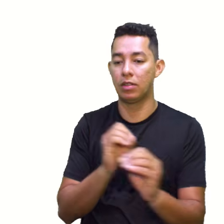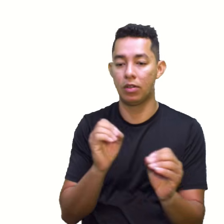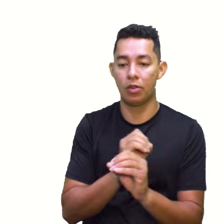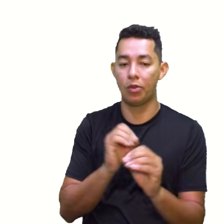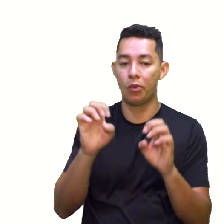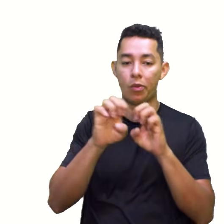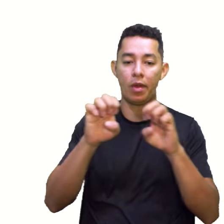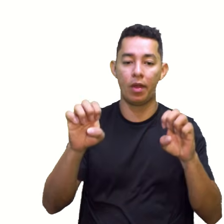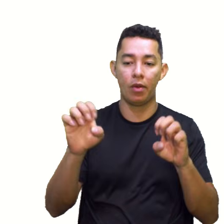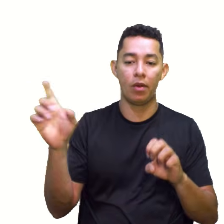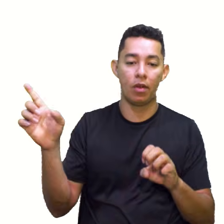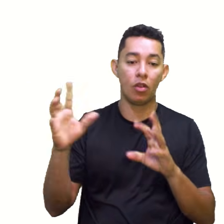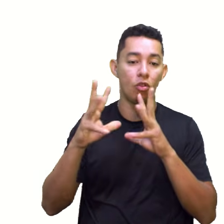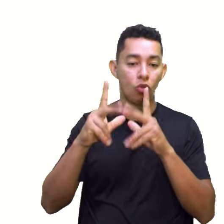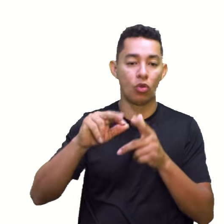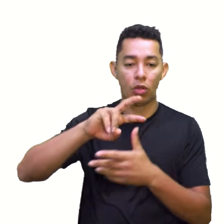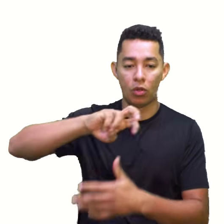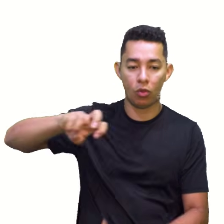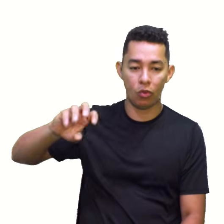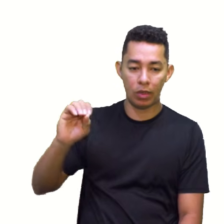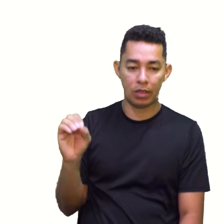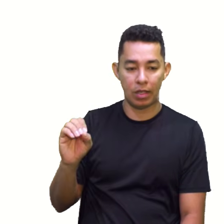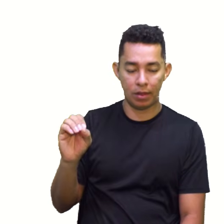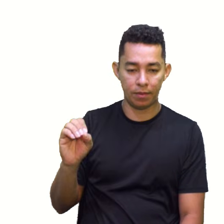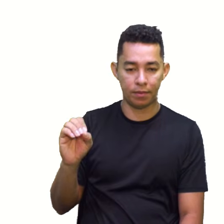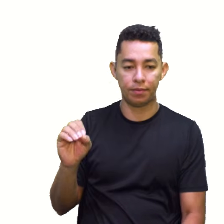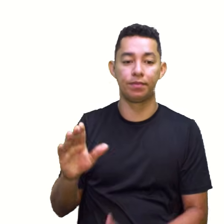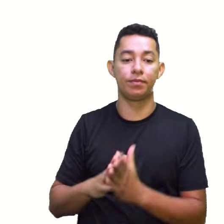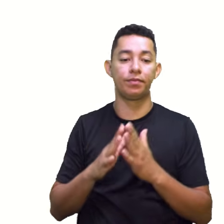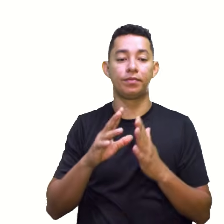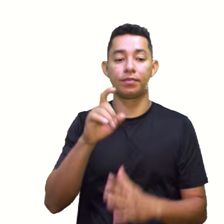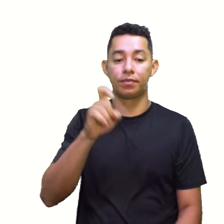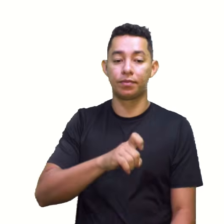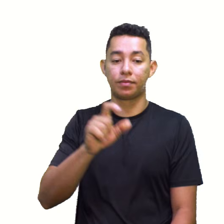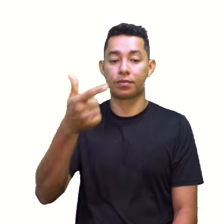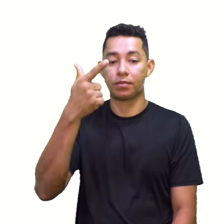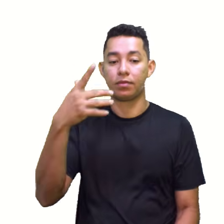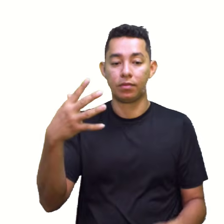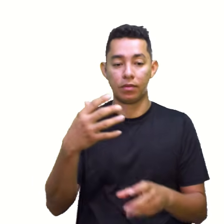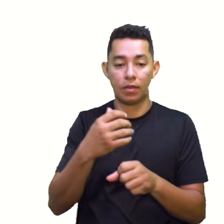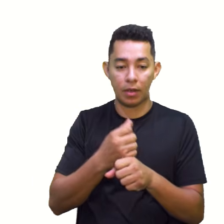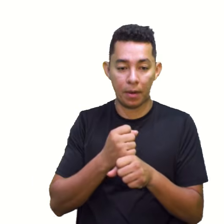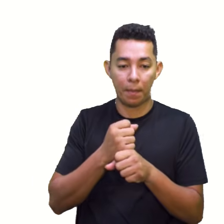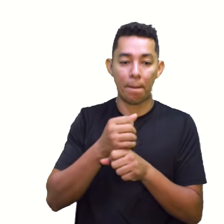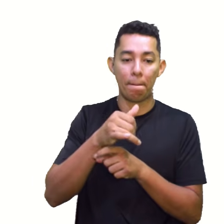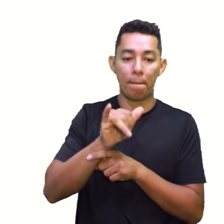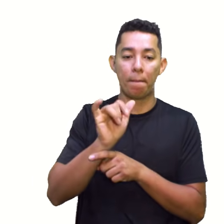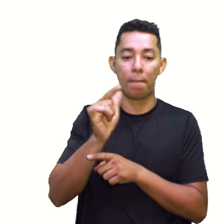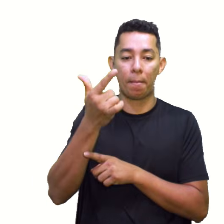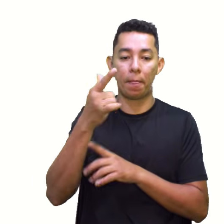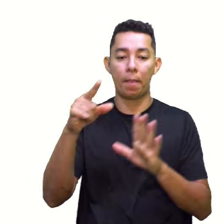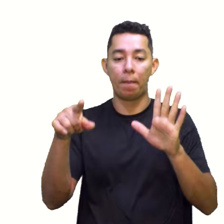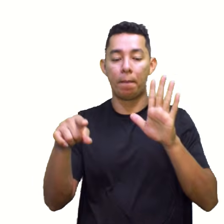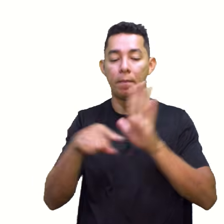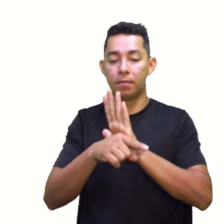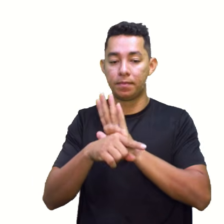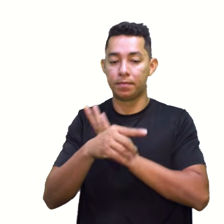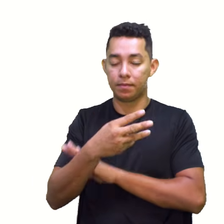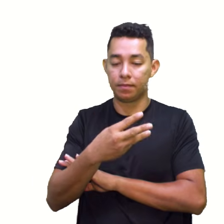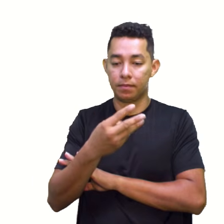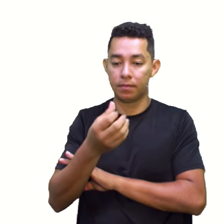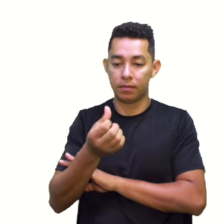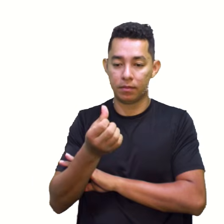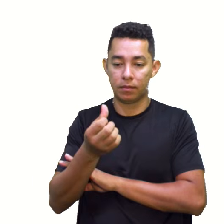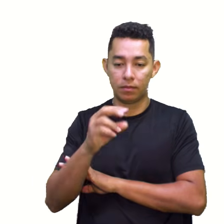desse jeito, todas estão igual a 0. Então, x ao quadrado mais y ao quadrado menos